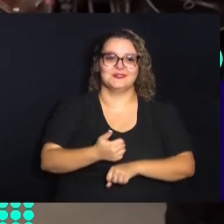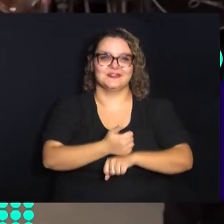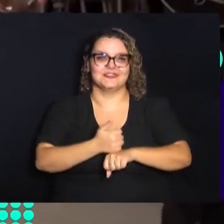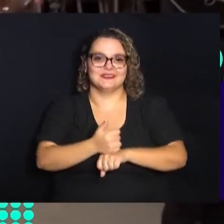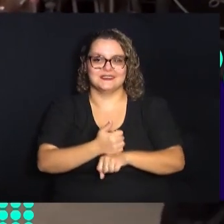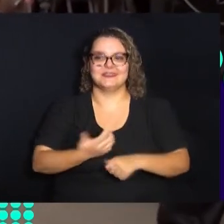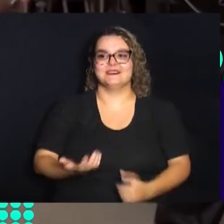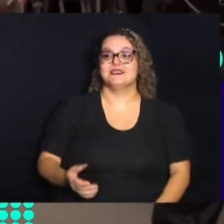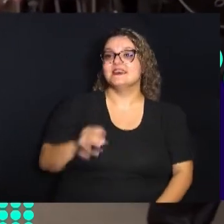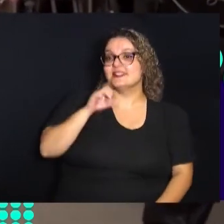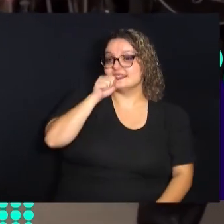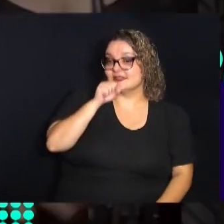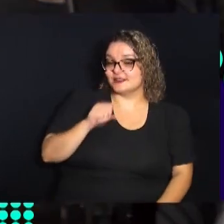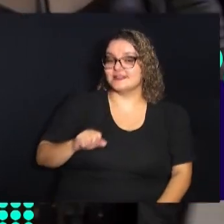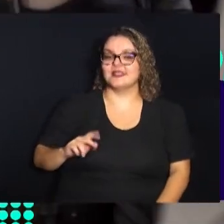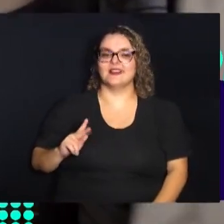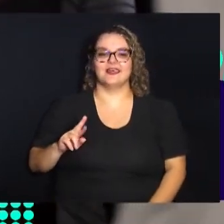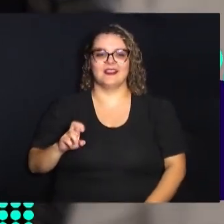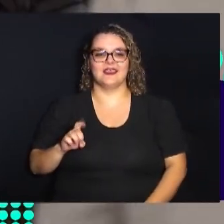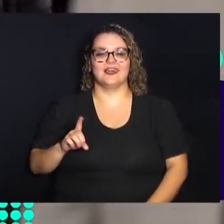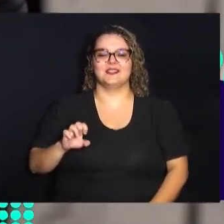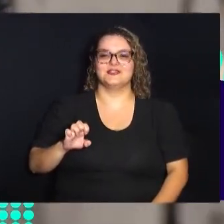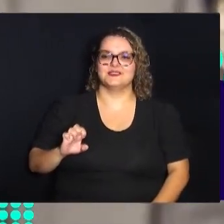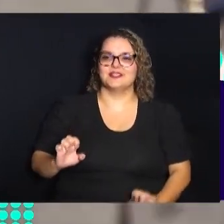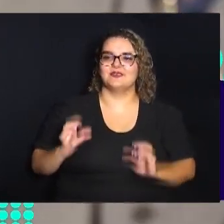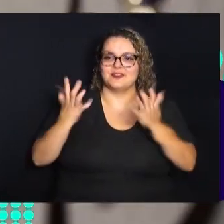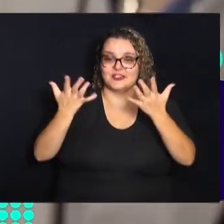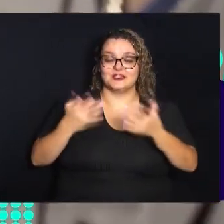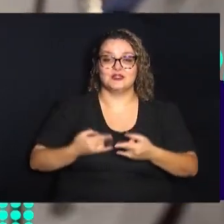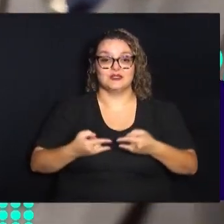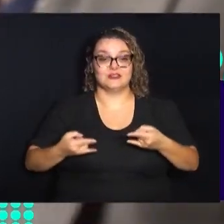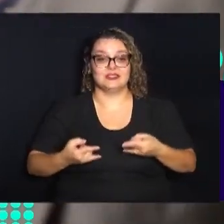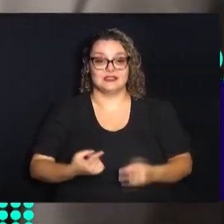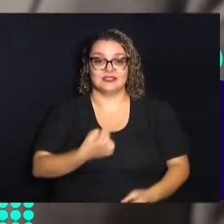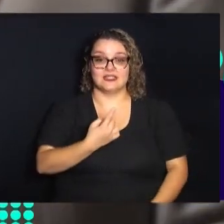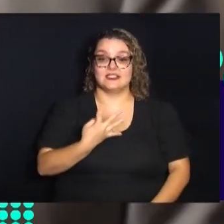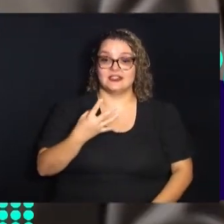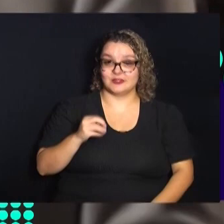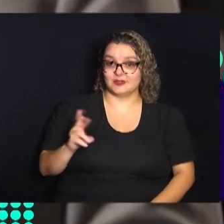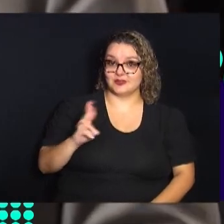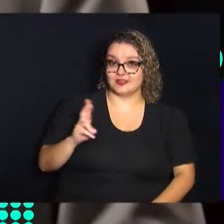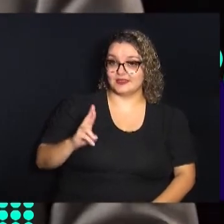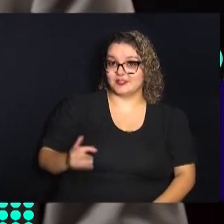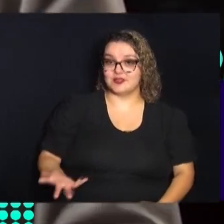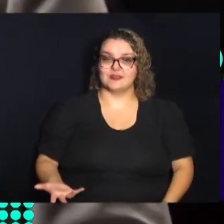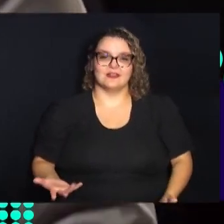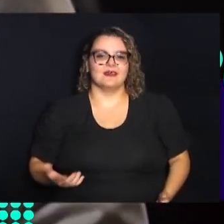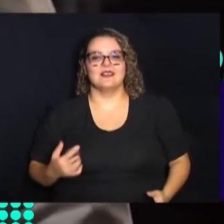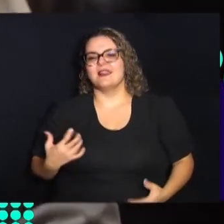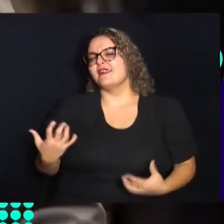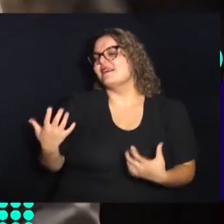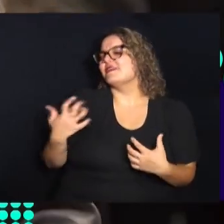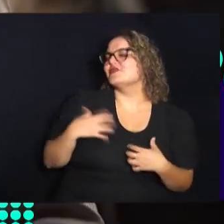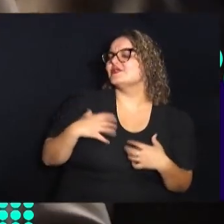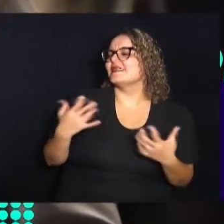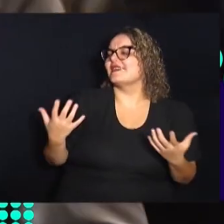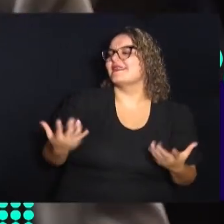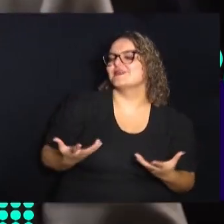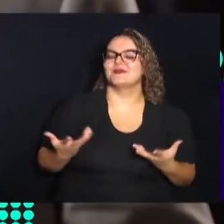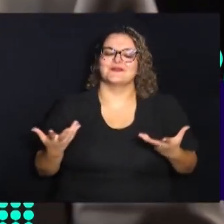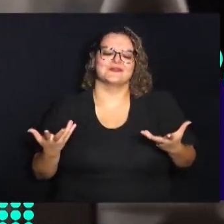de carreira. Sábado, na Red Eventos, ingressos a partir de R$ 140. Cheia